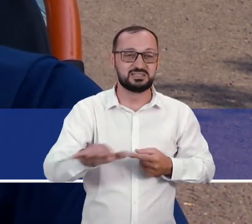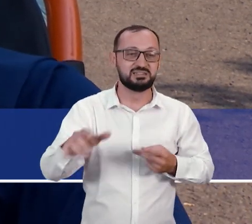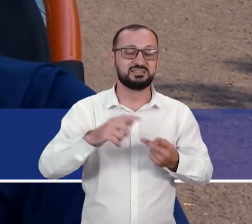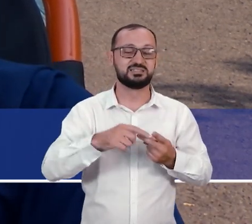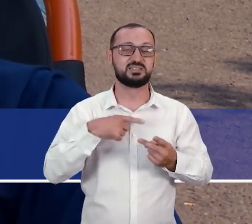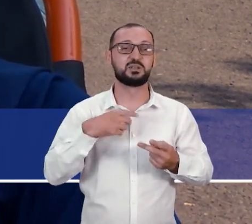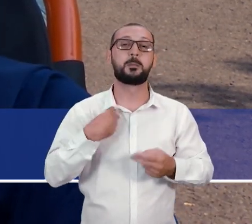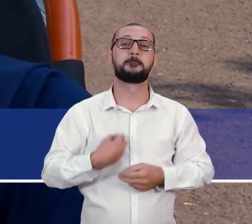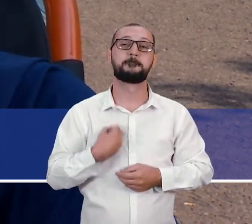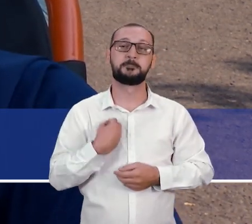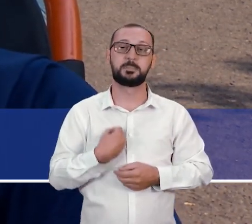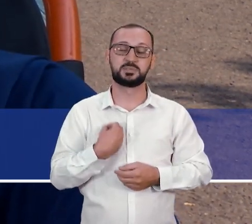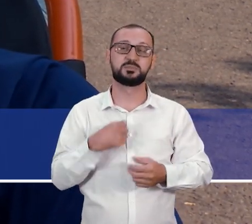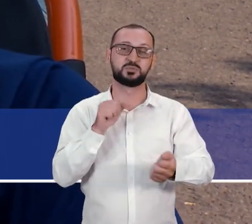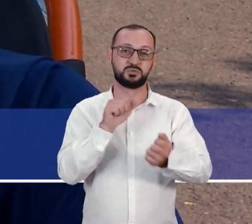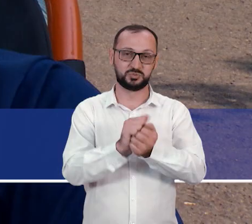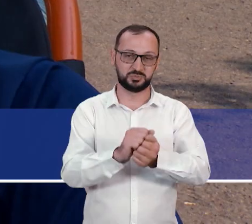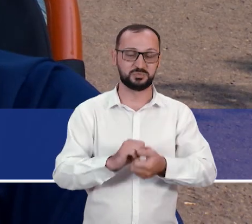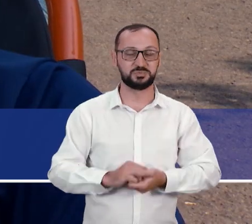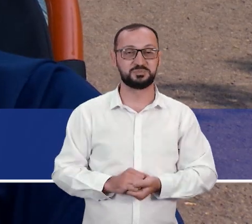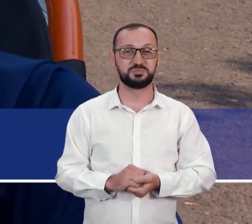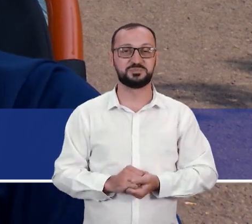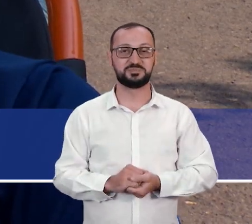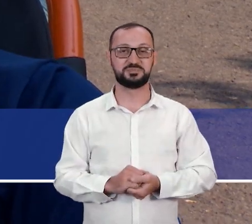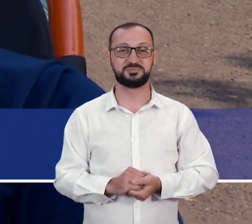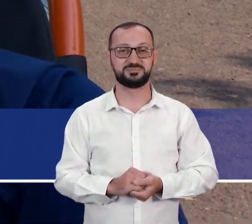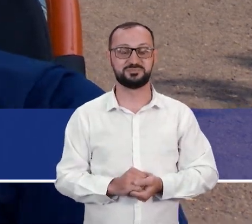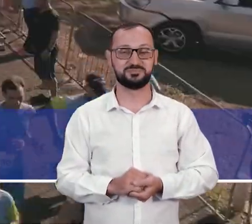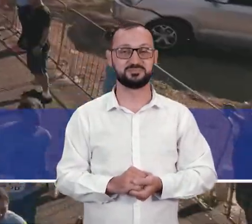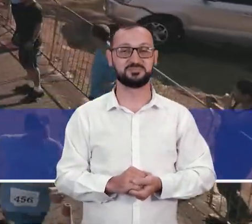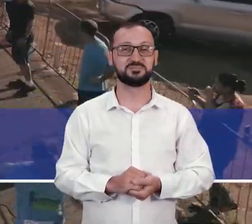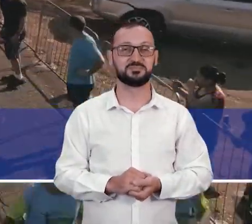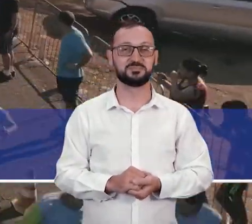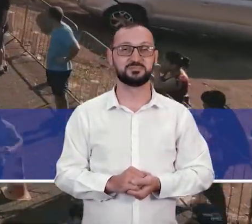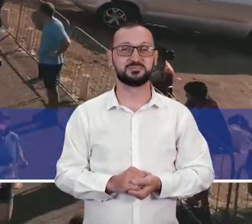outras crianças, os outros meninos que participam juntamente comigo.